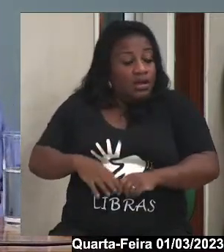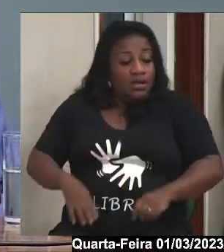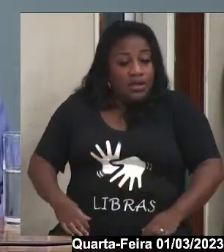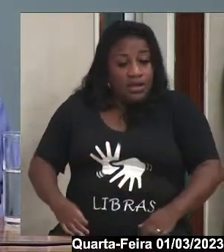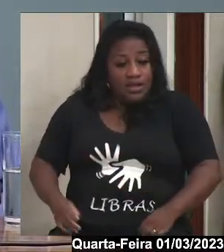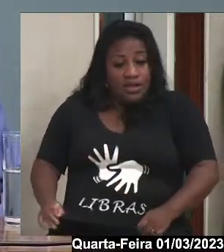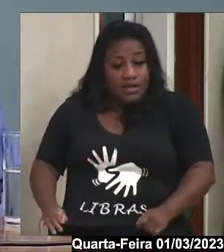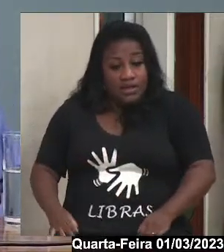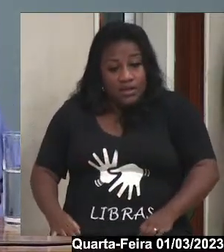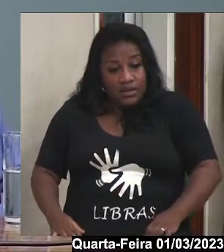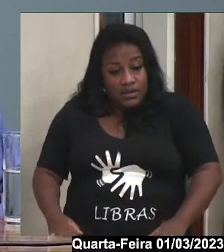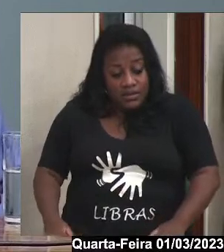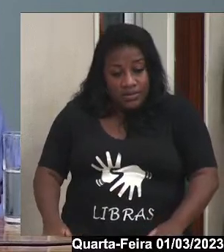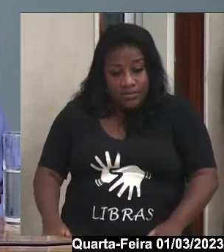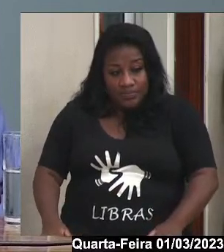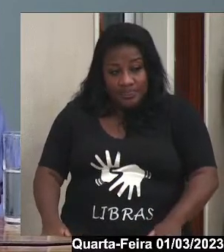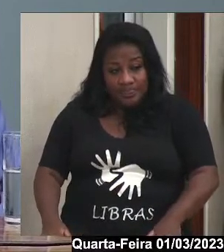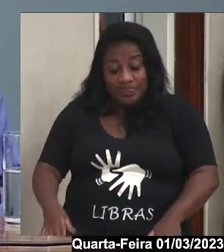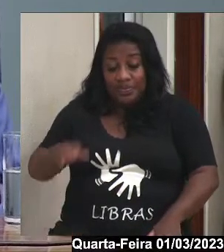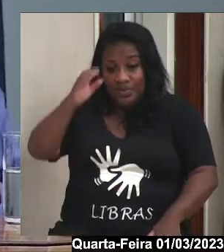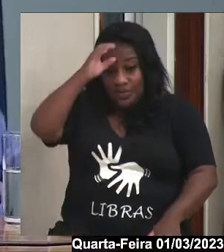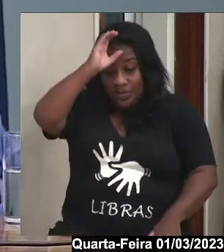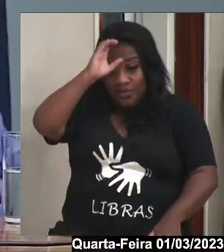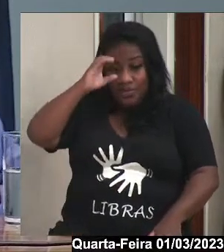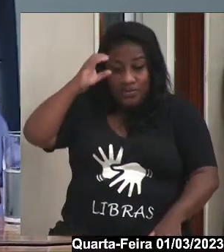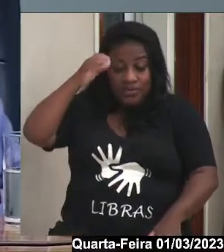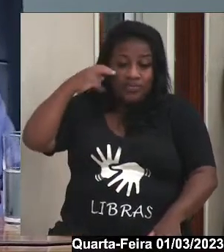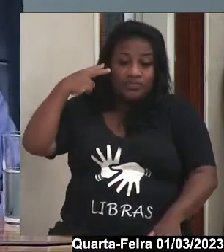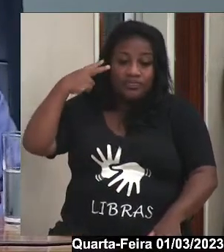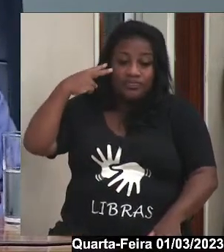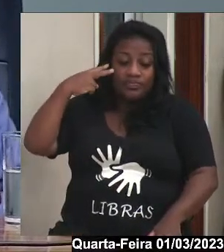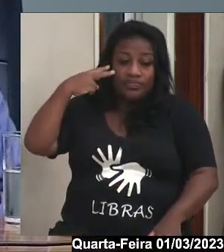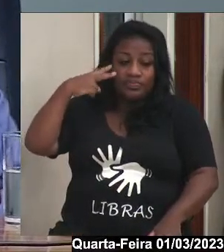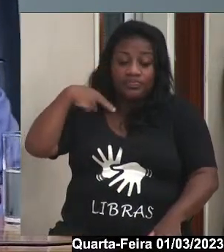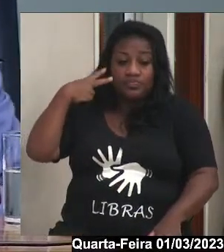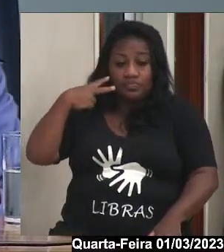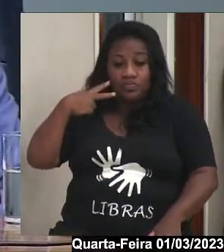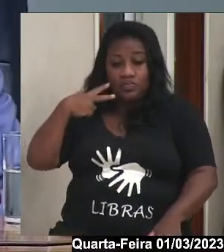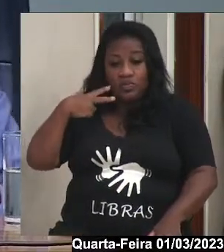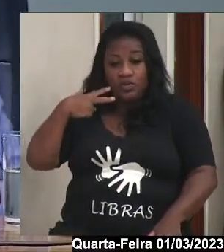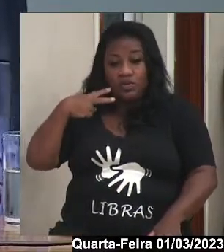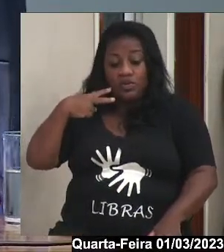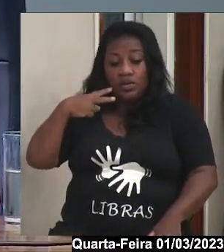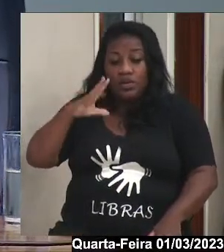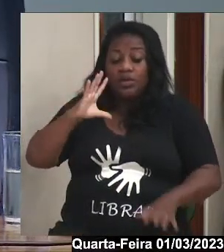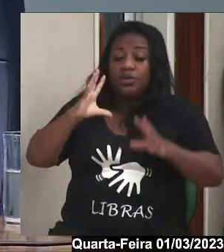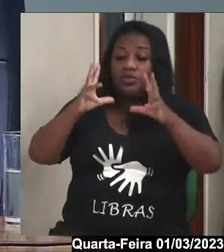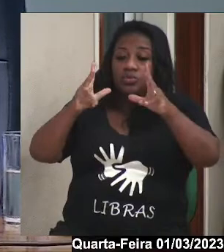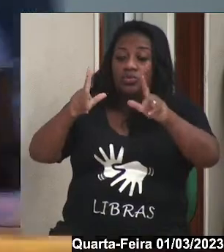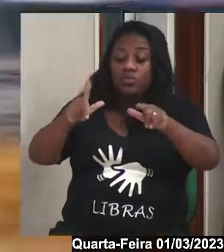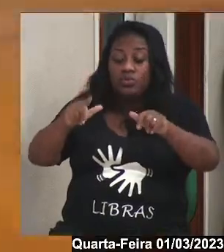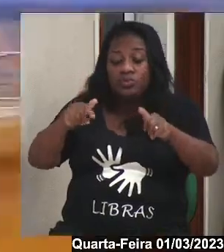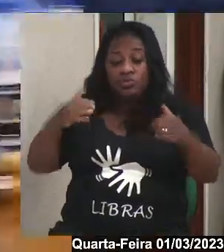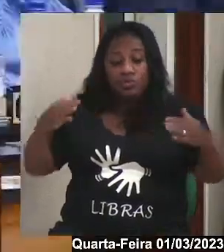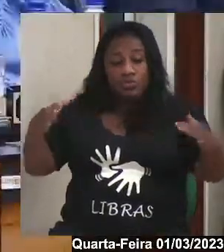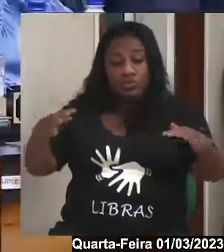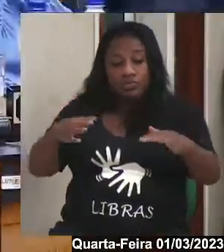os comissionados. Com a palavra, o vereador César Begali. Senhor presidente, os vereadores, público